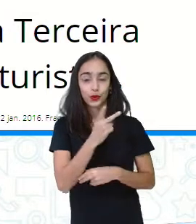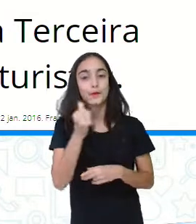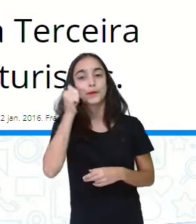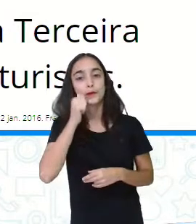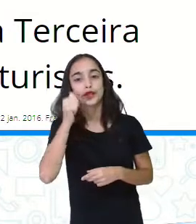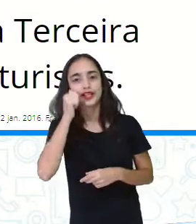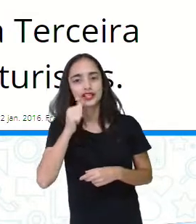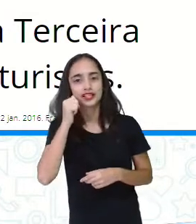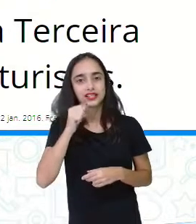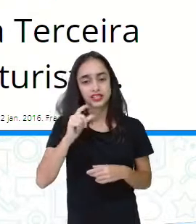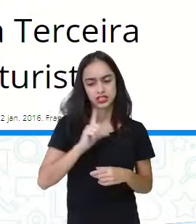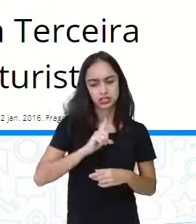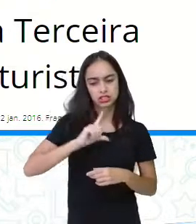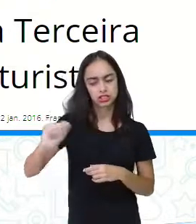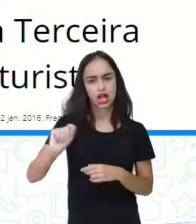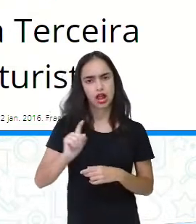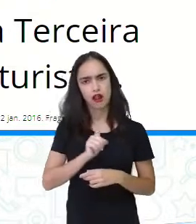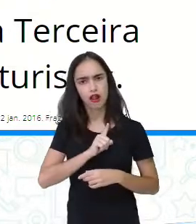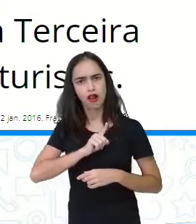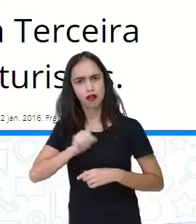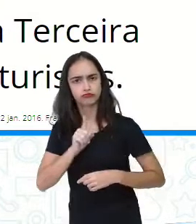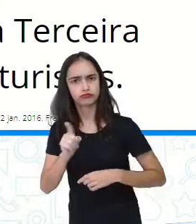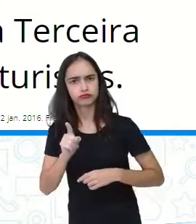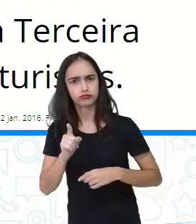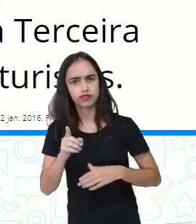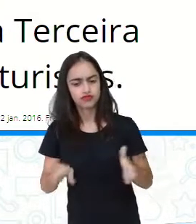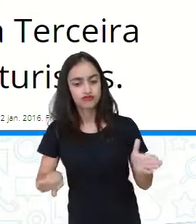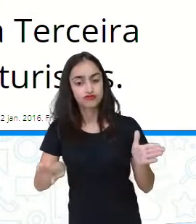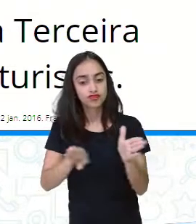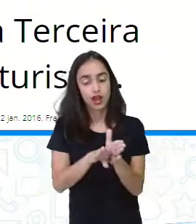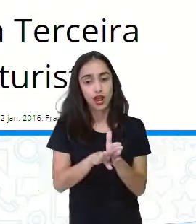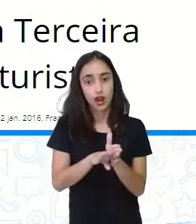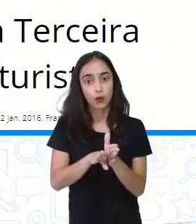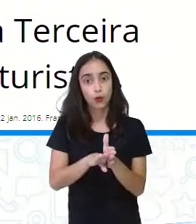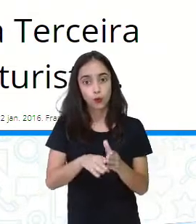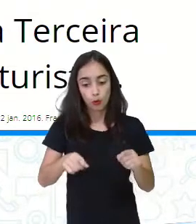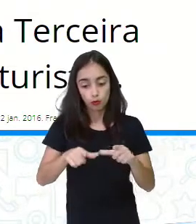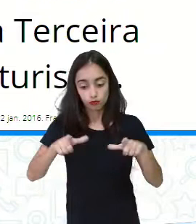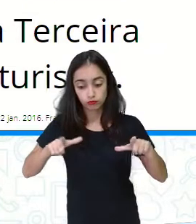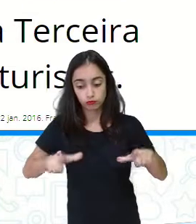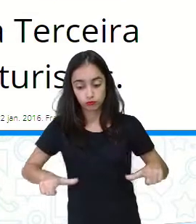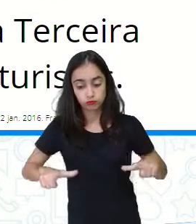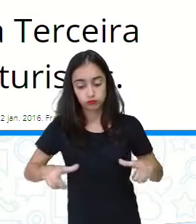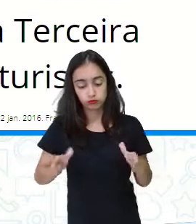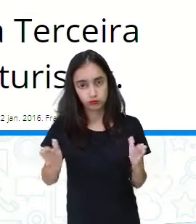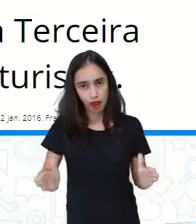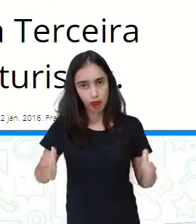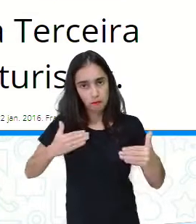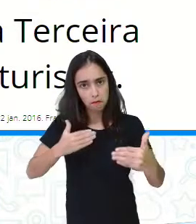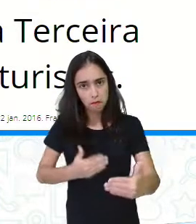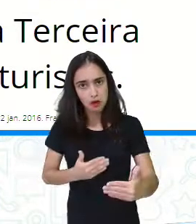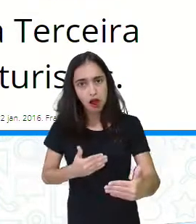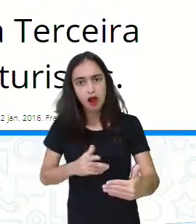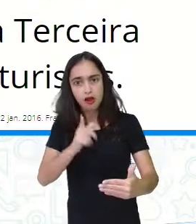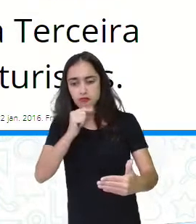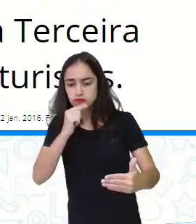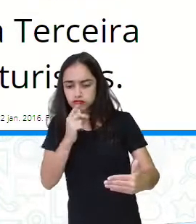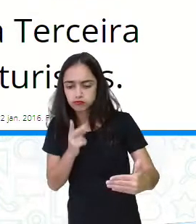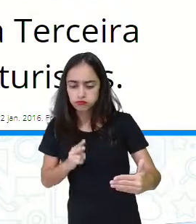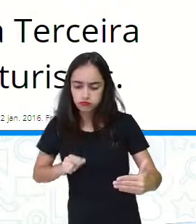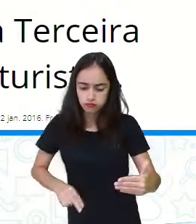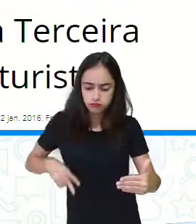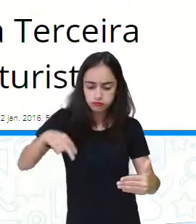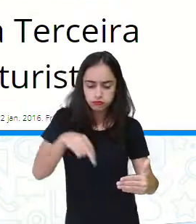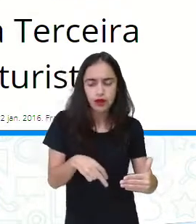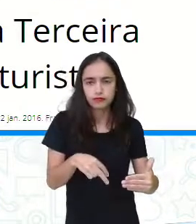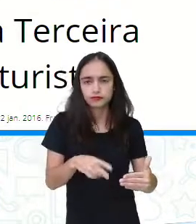saíram de Vitória para ir até a piscina as duas também já conhecia um farol de Santa Luzia e o Morro